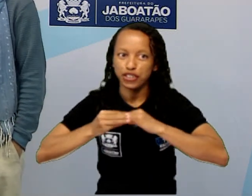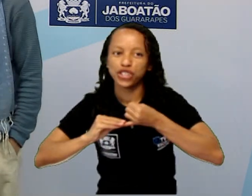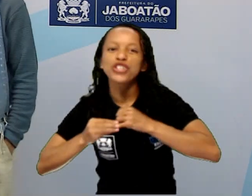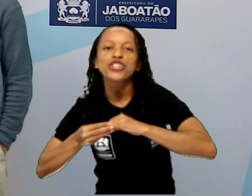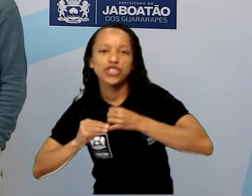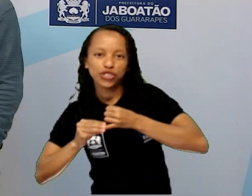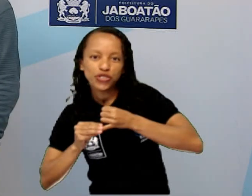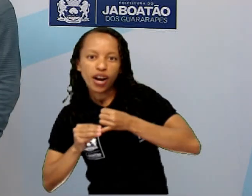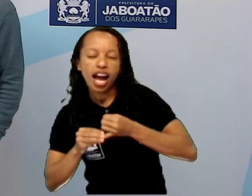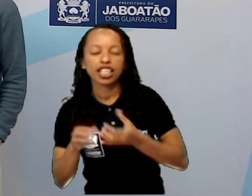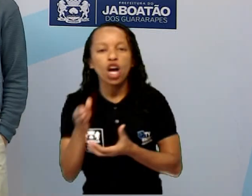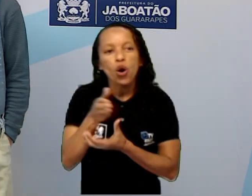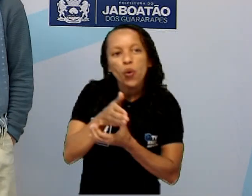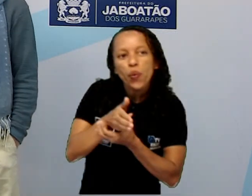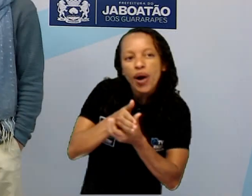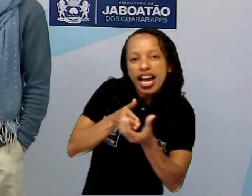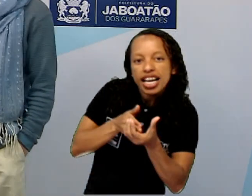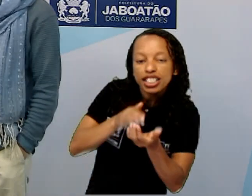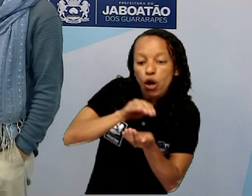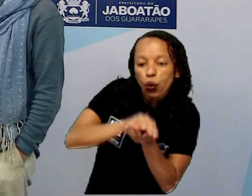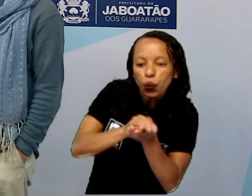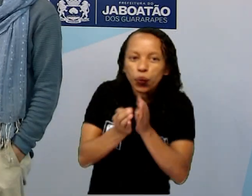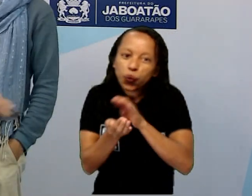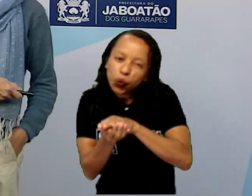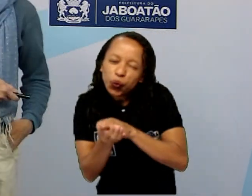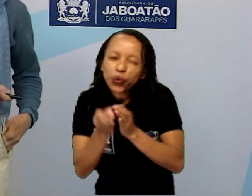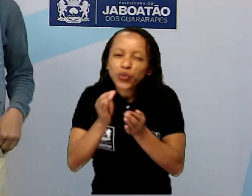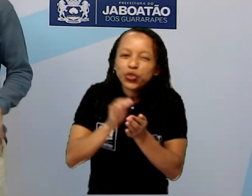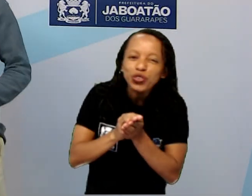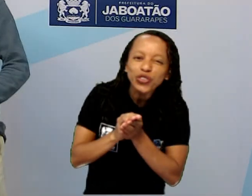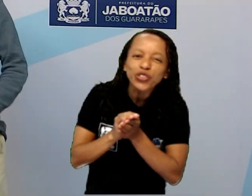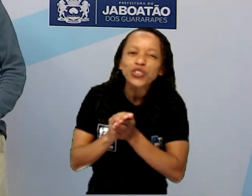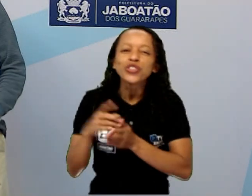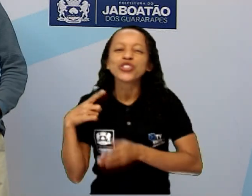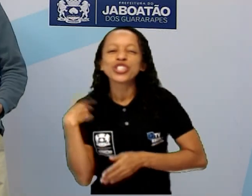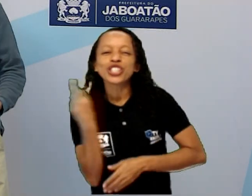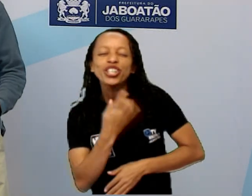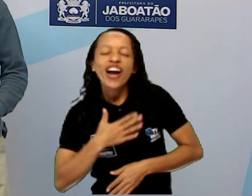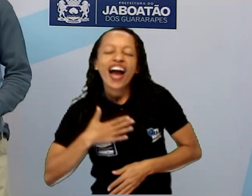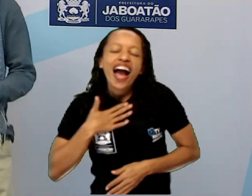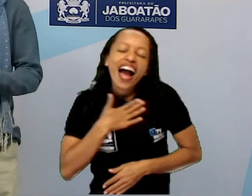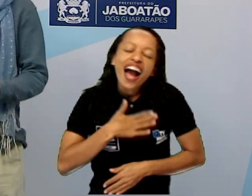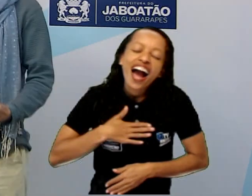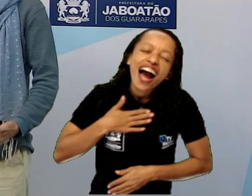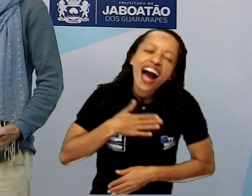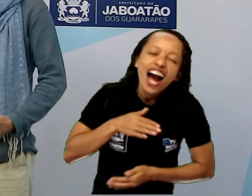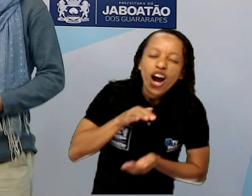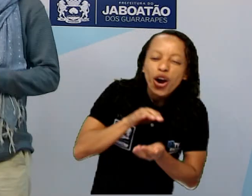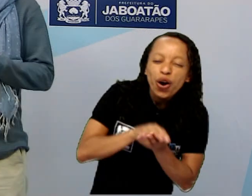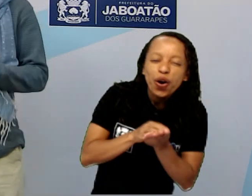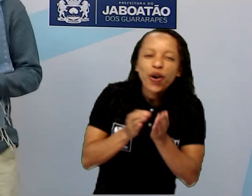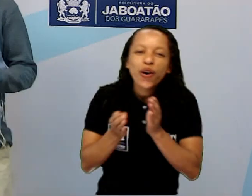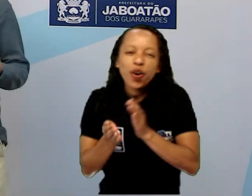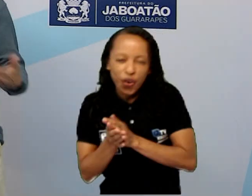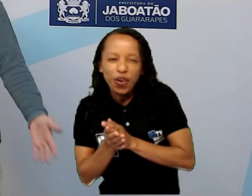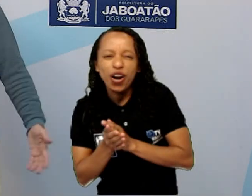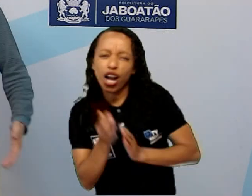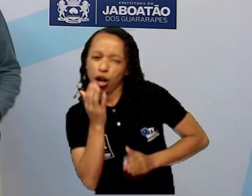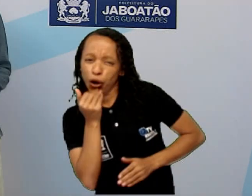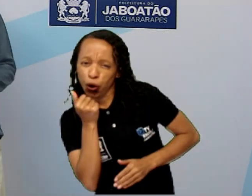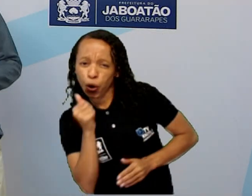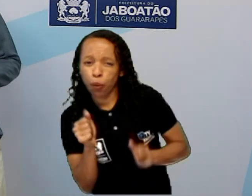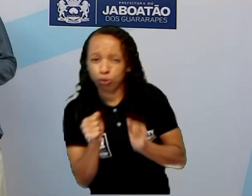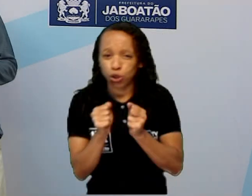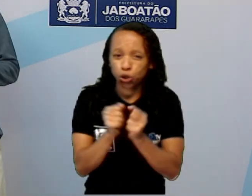pimenta. E o nosso querido cuscuz, que vai bem com carne, com legume, com